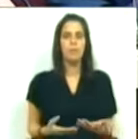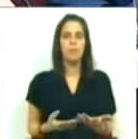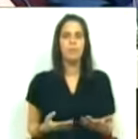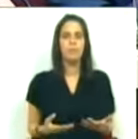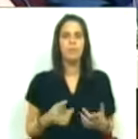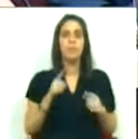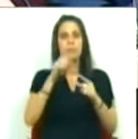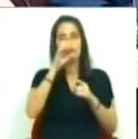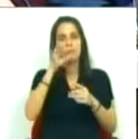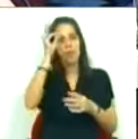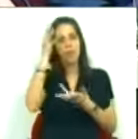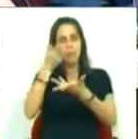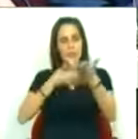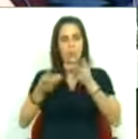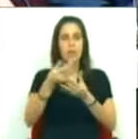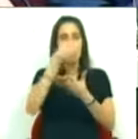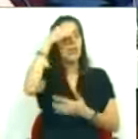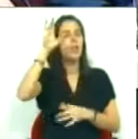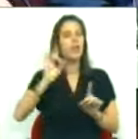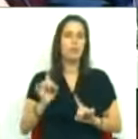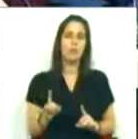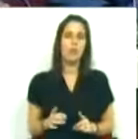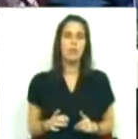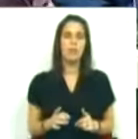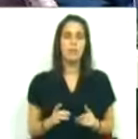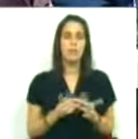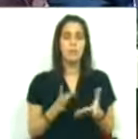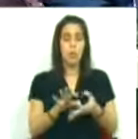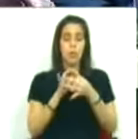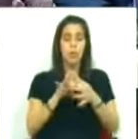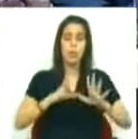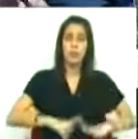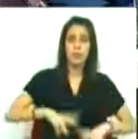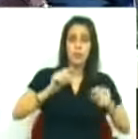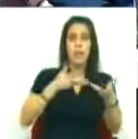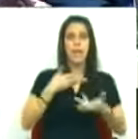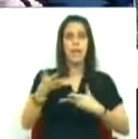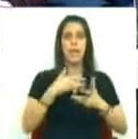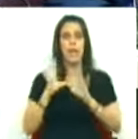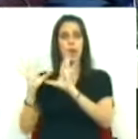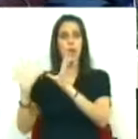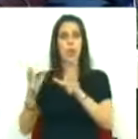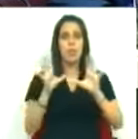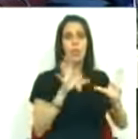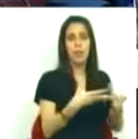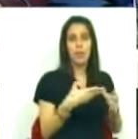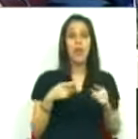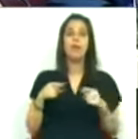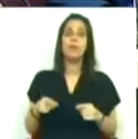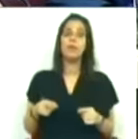que a diplomacia económica não esqueça que a cooperação para o desenvolvimento e o relacionamento com as comunidades